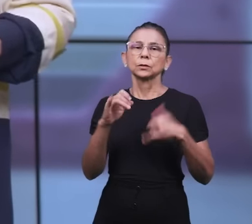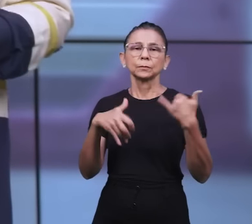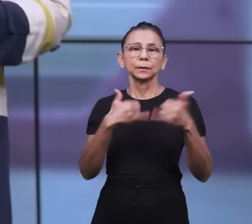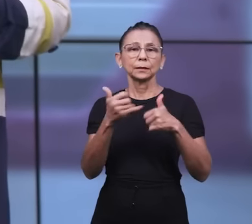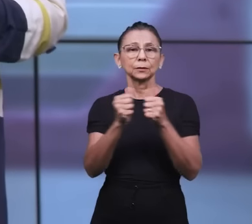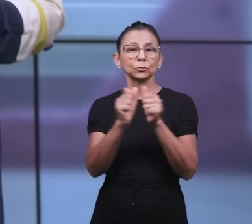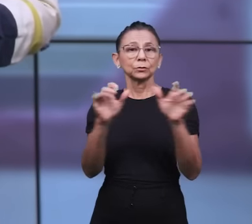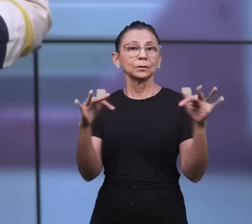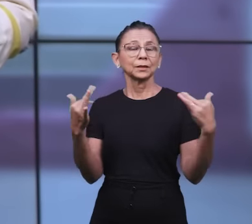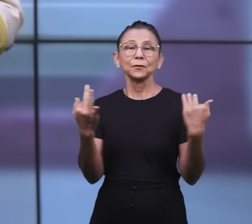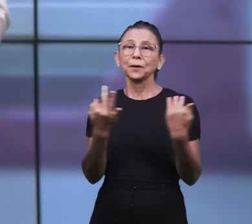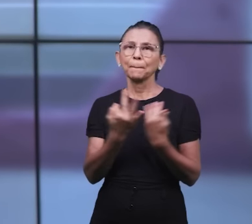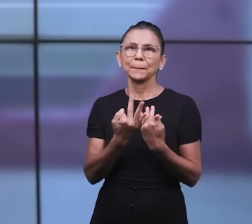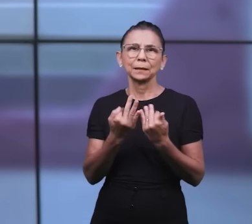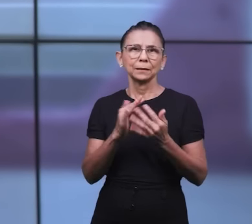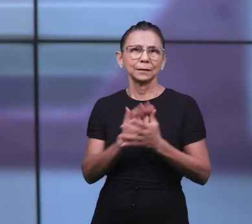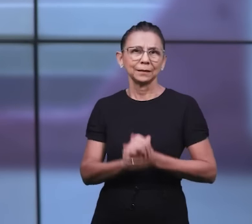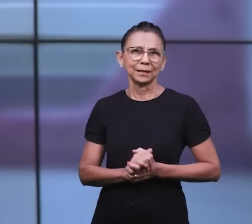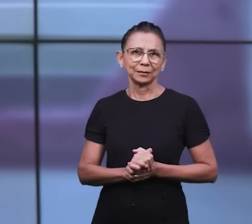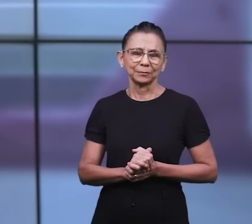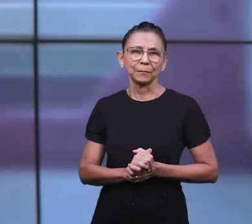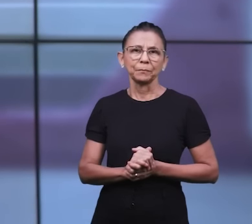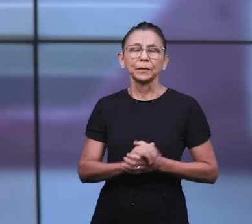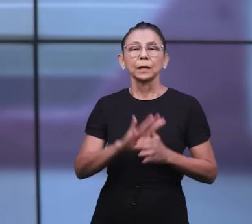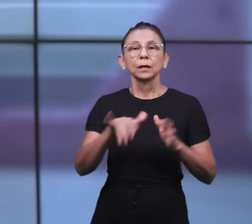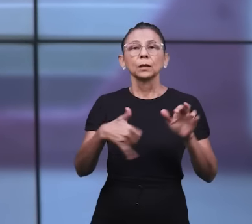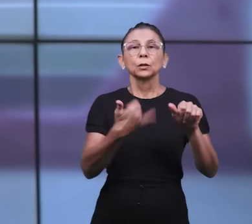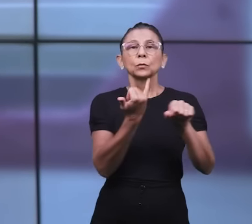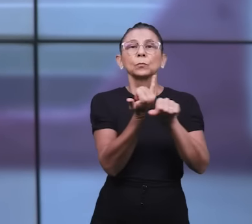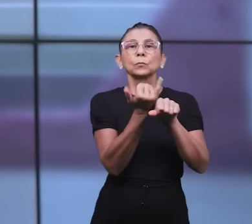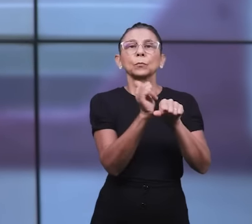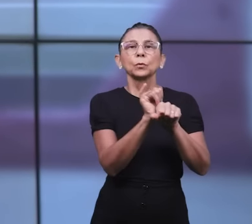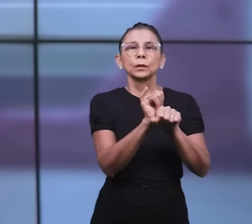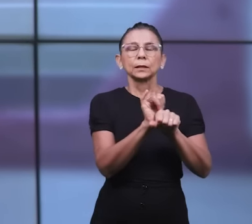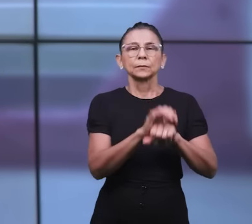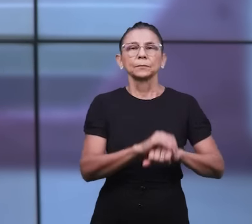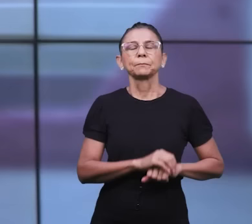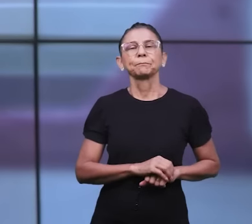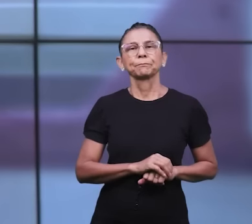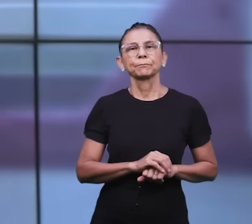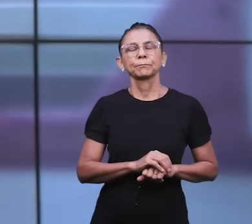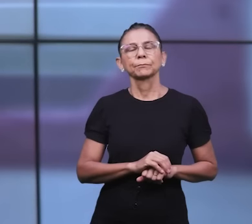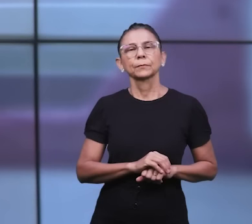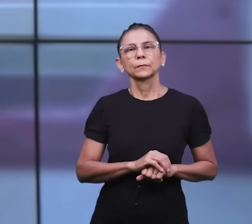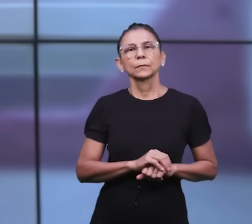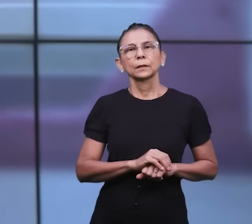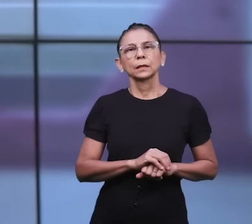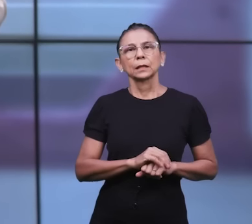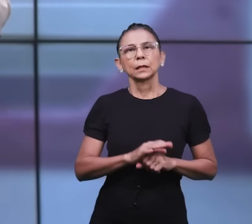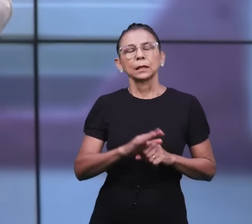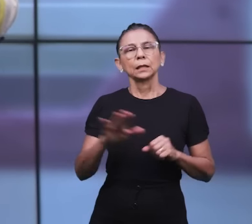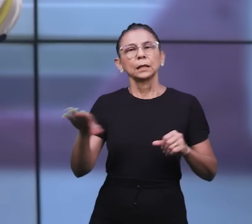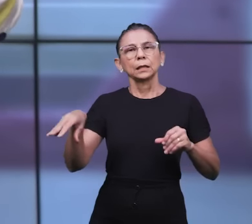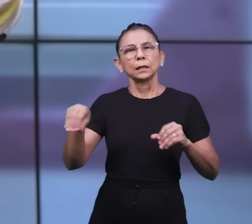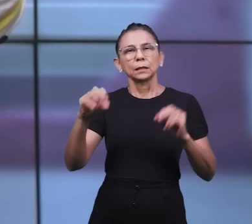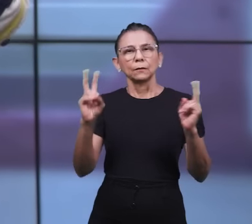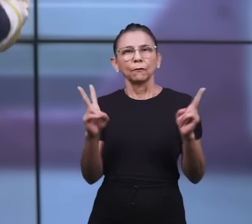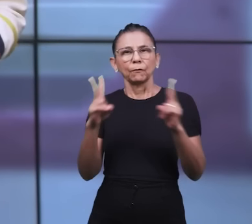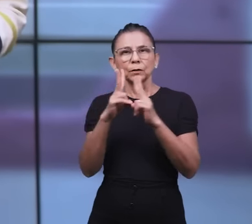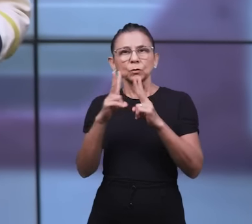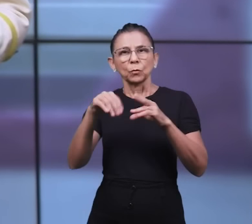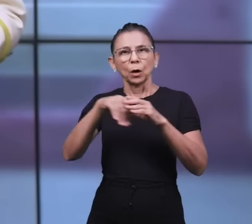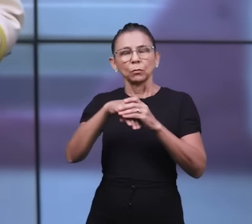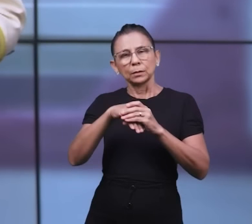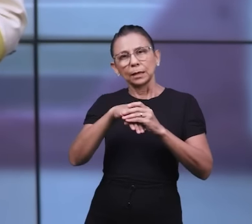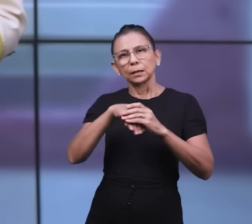tela identificamos o que é bullying e Cyber bullying distinguimos o bullying de brincadeira listamos